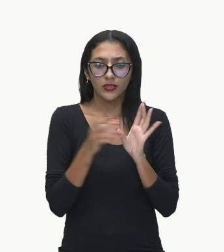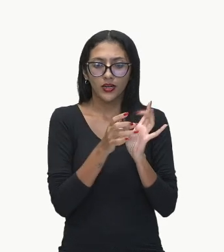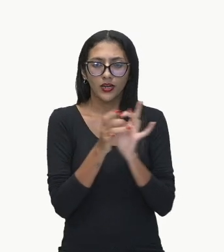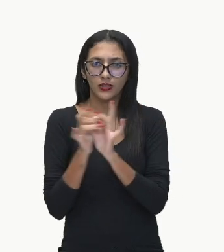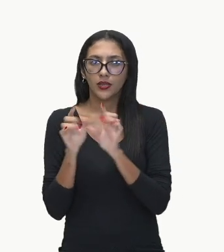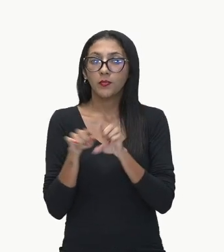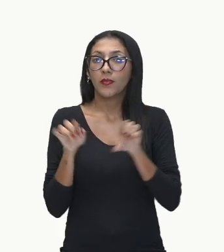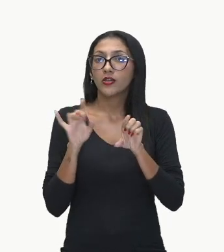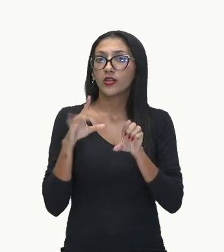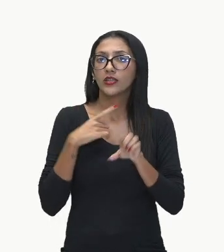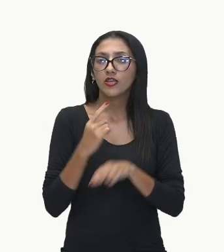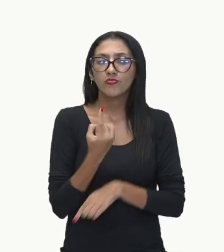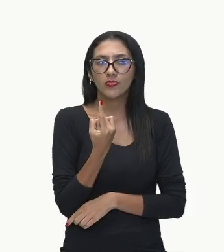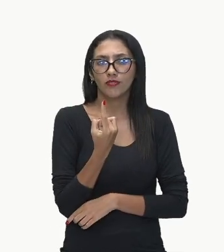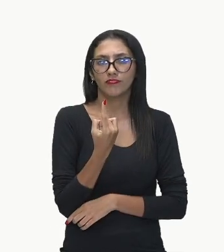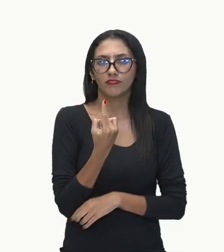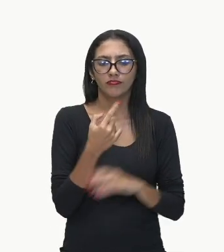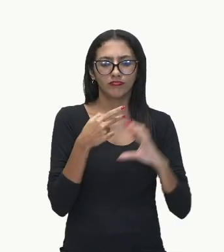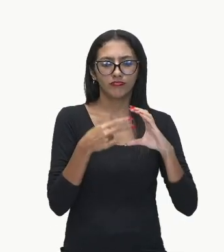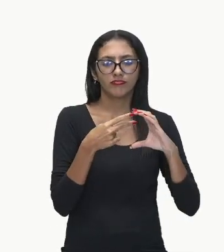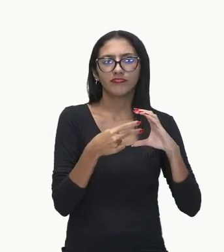uma dupla ligação. E os